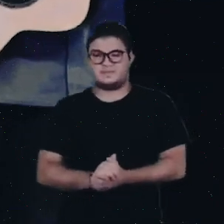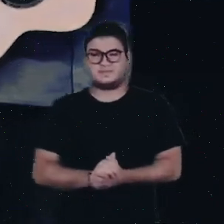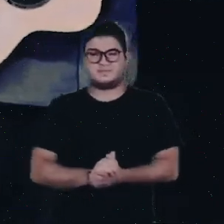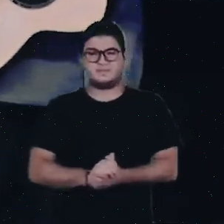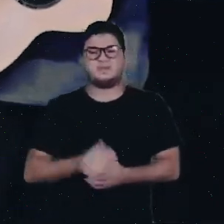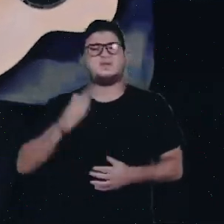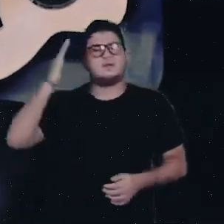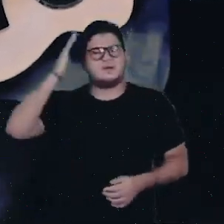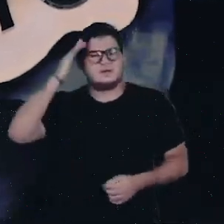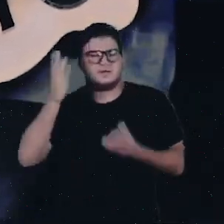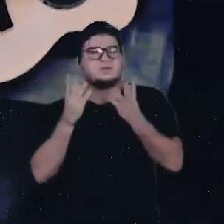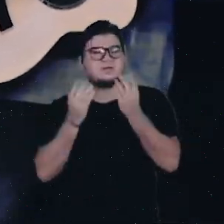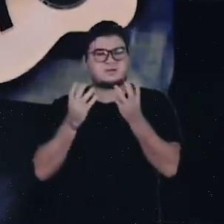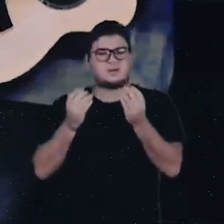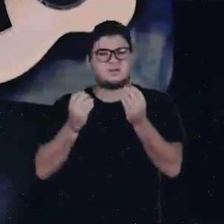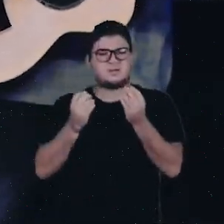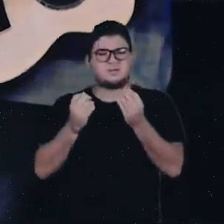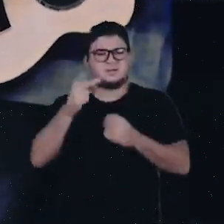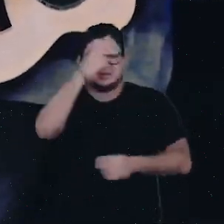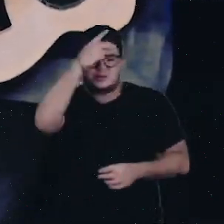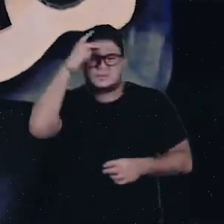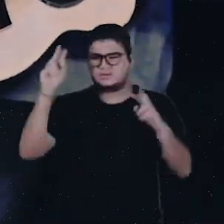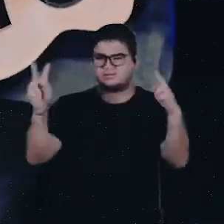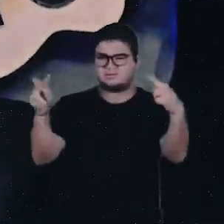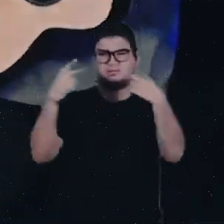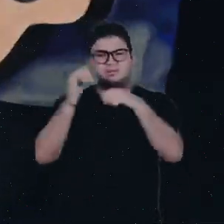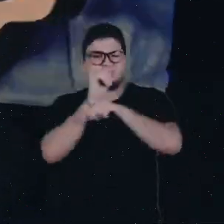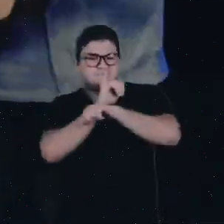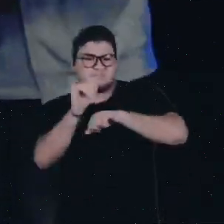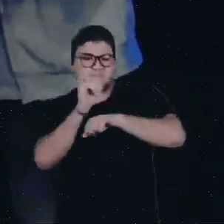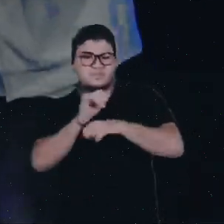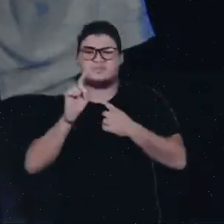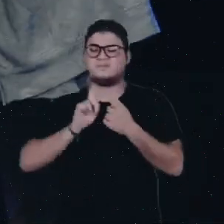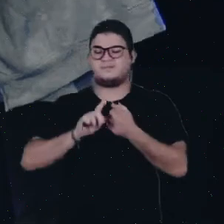Eu sei que tem um monte de gente ligada aí no YouTube também,